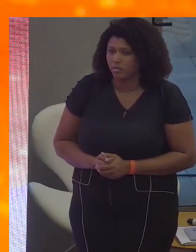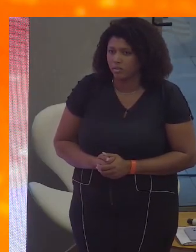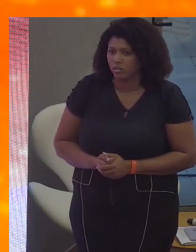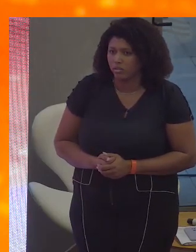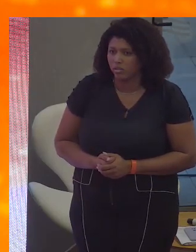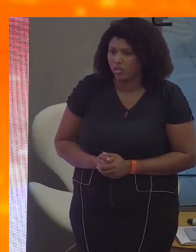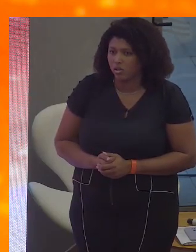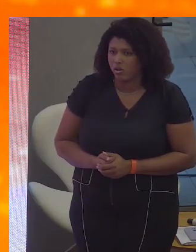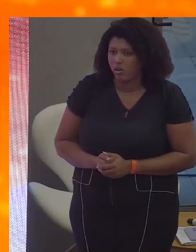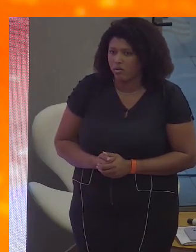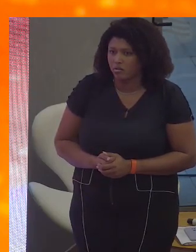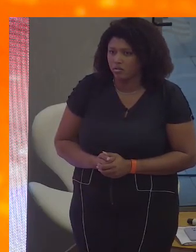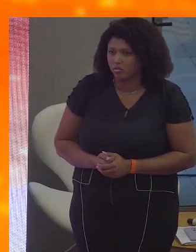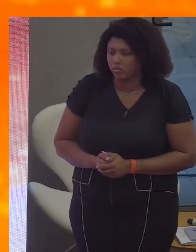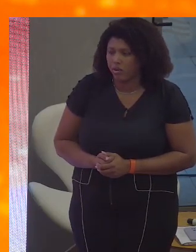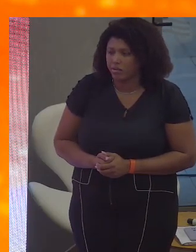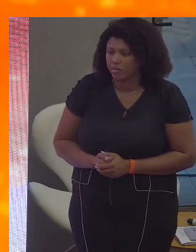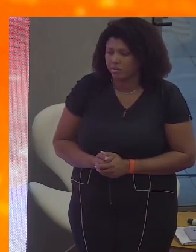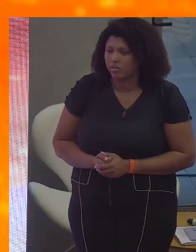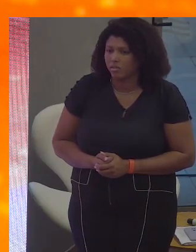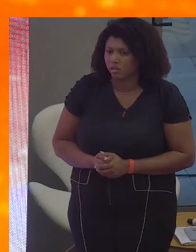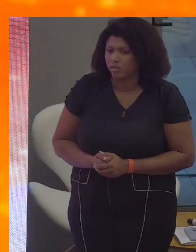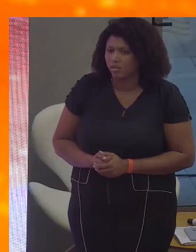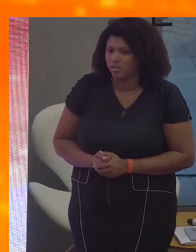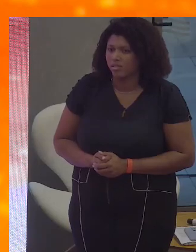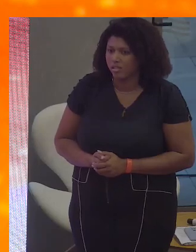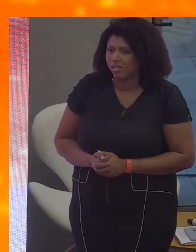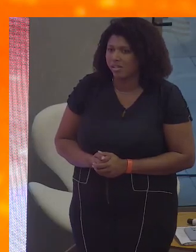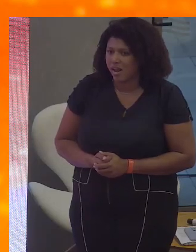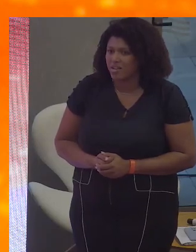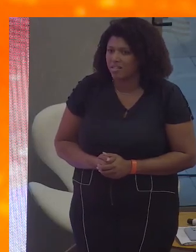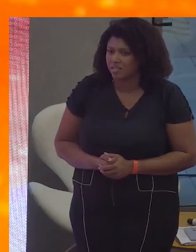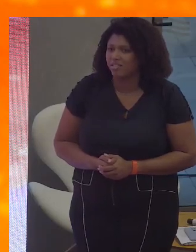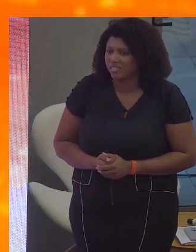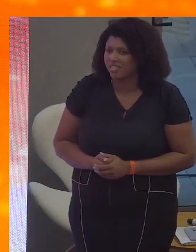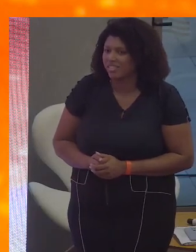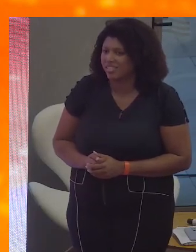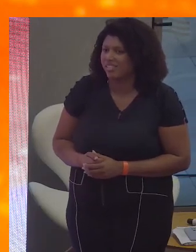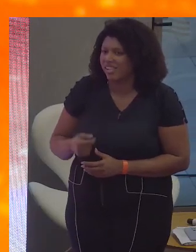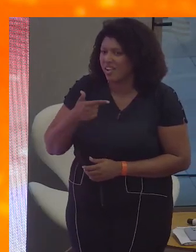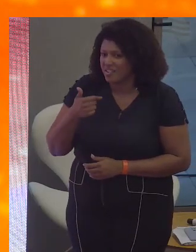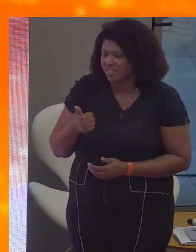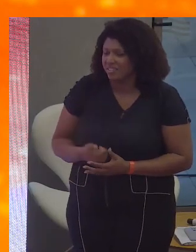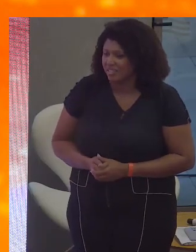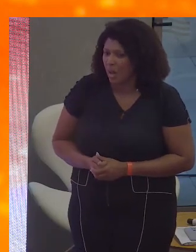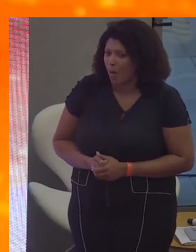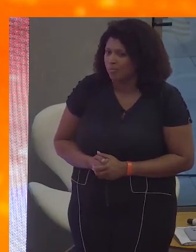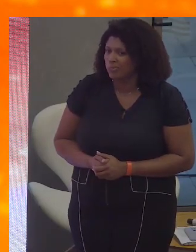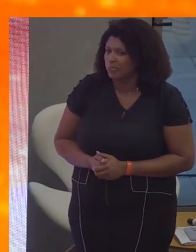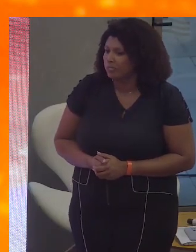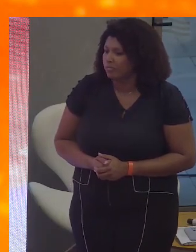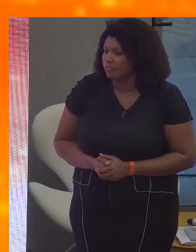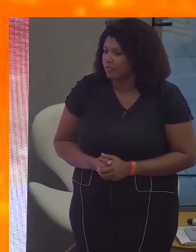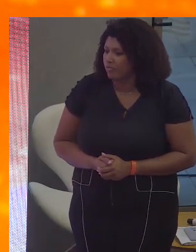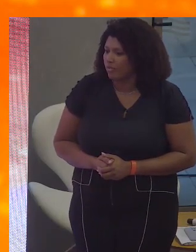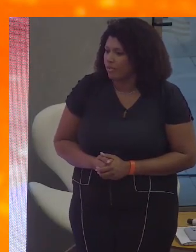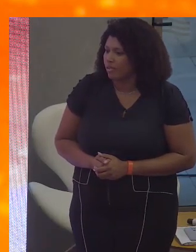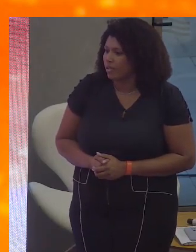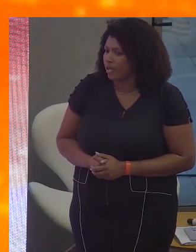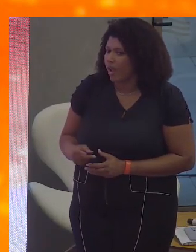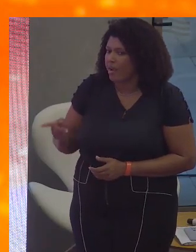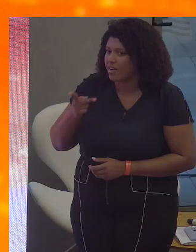27? Bom, faz muita diferença, 0,21 para 0,27, né? Não, mas tudo bem. Então,